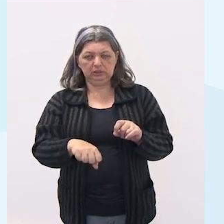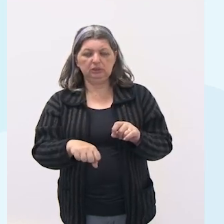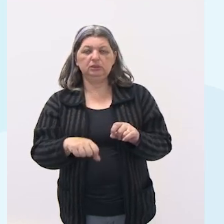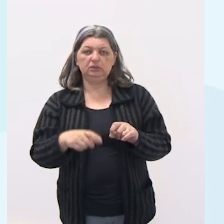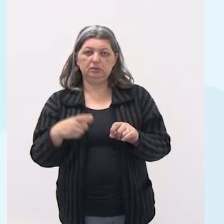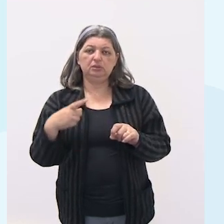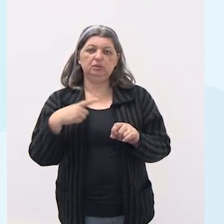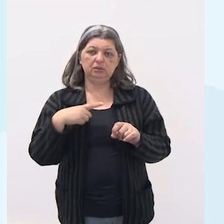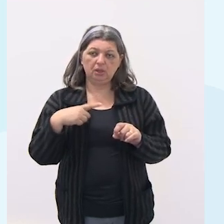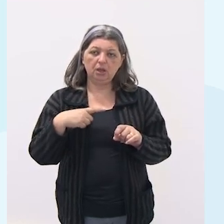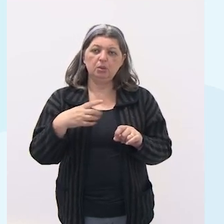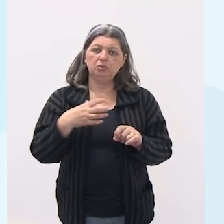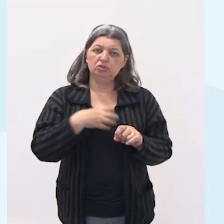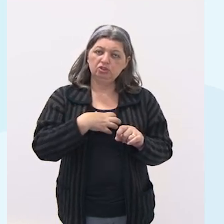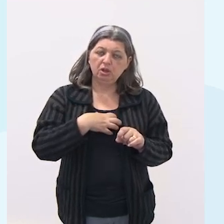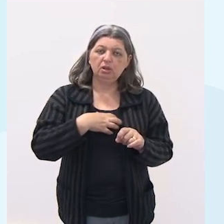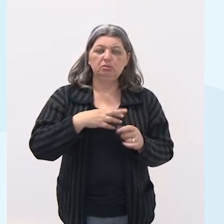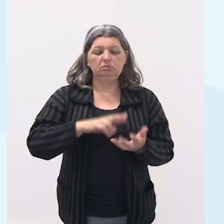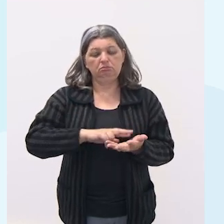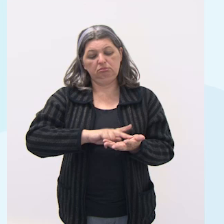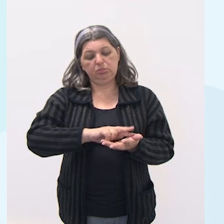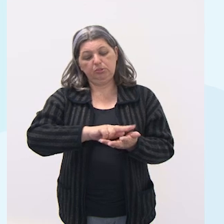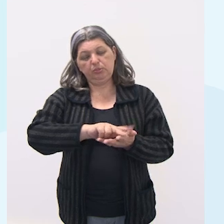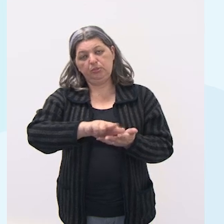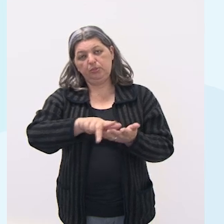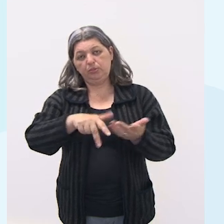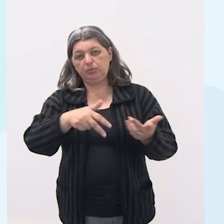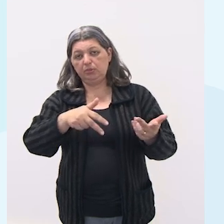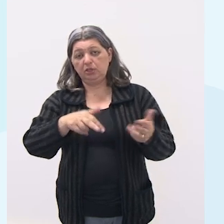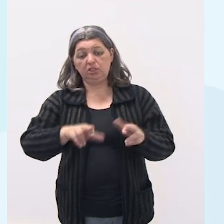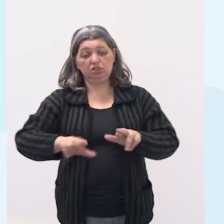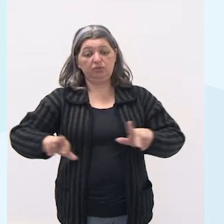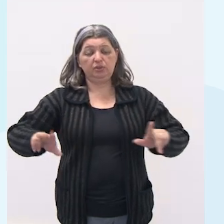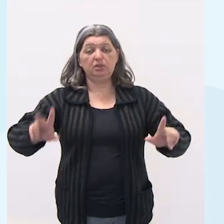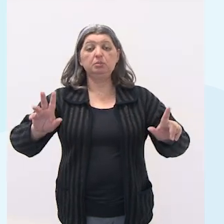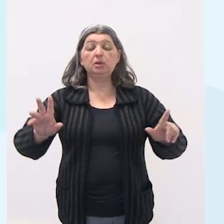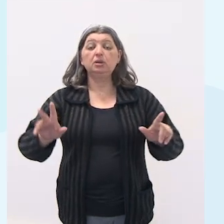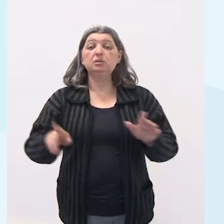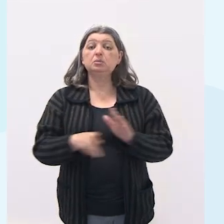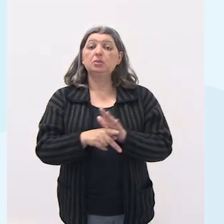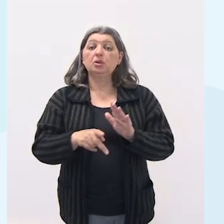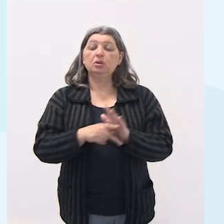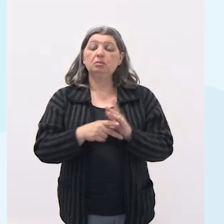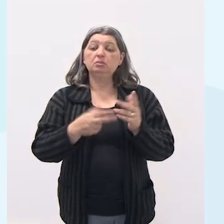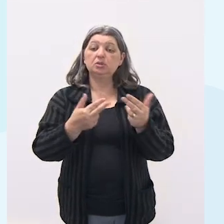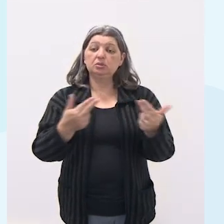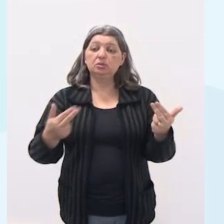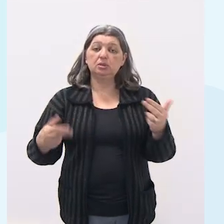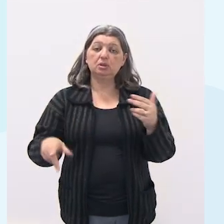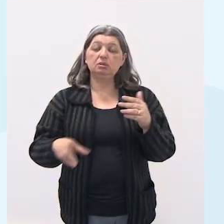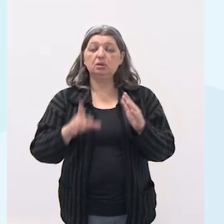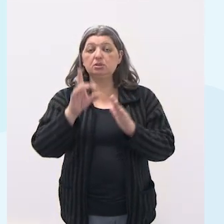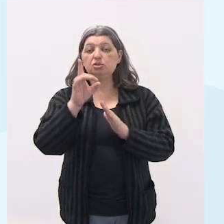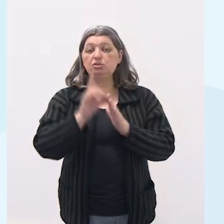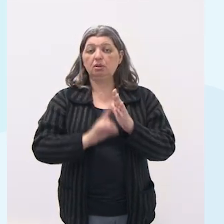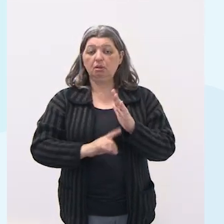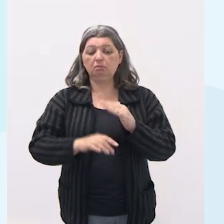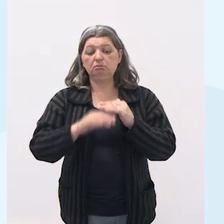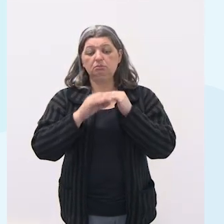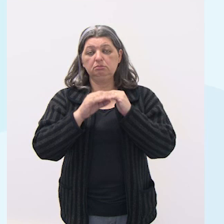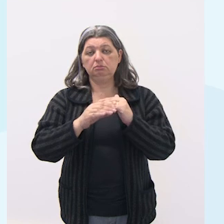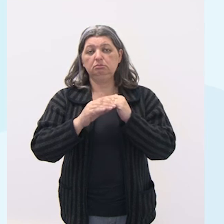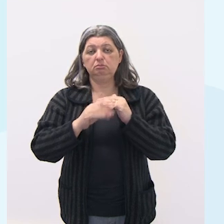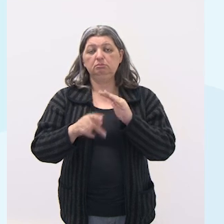os diferentes de maneira diferente, mas com políticas específicas, com políticas integradas,